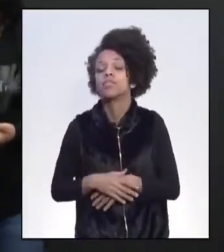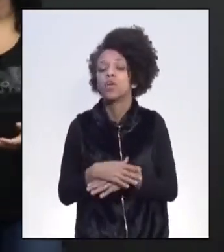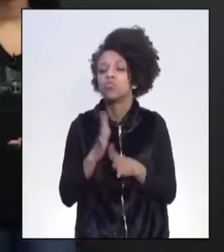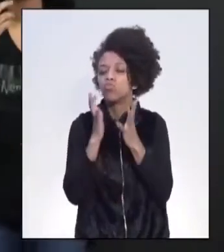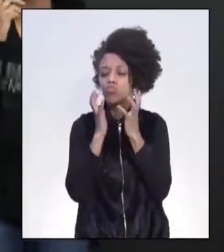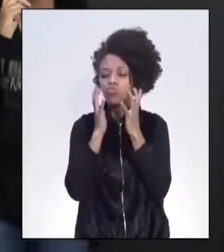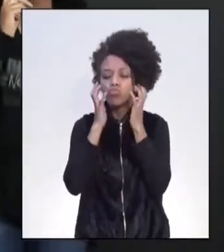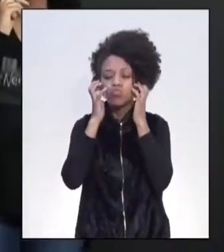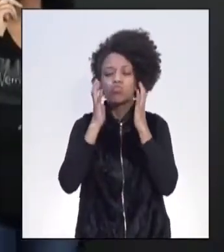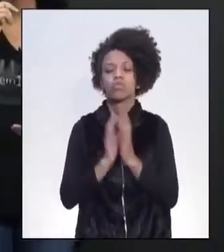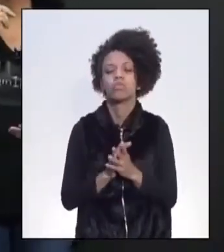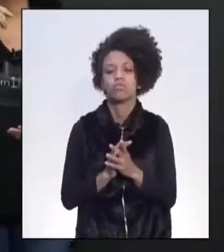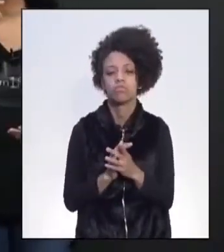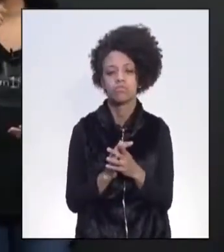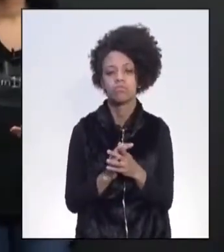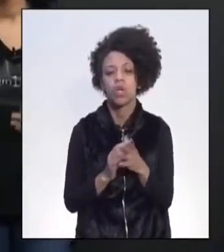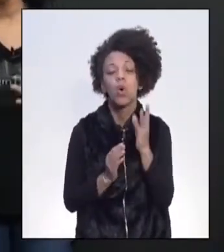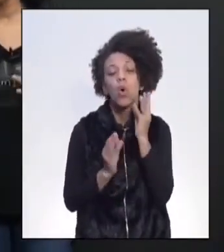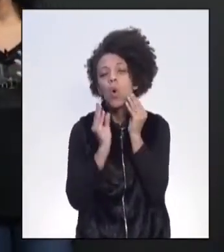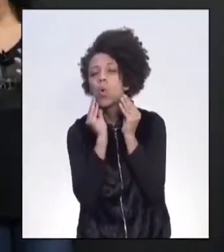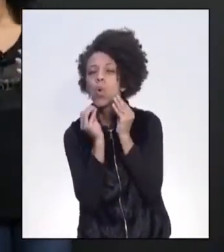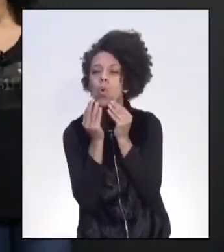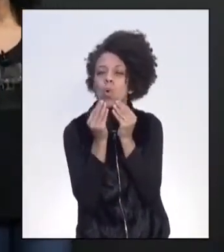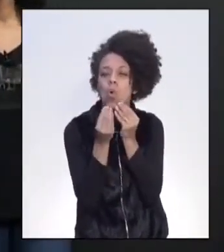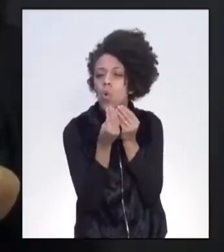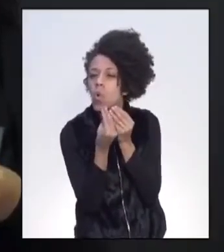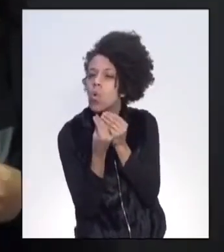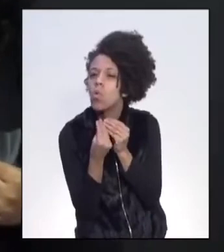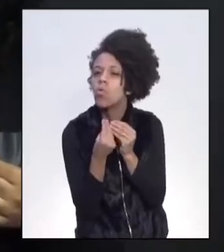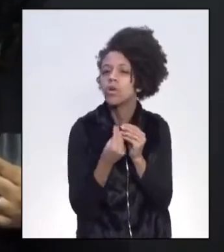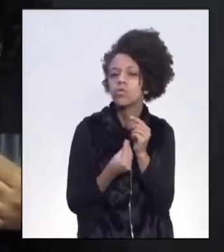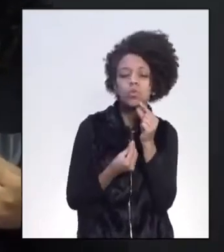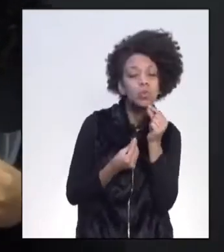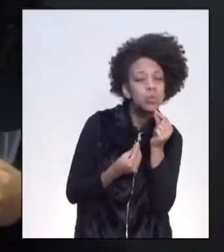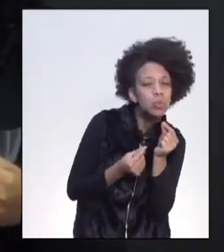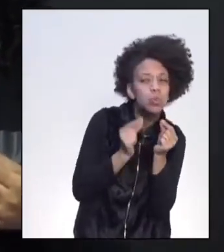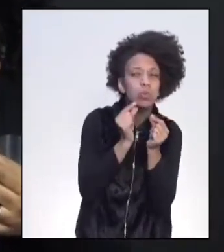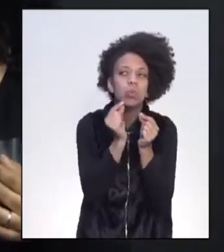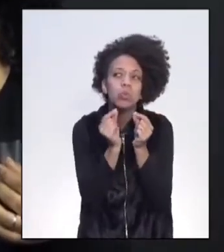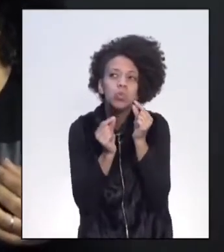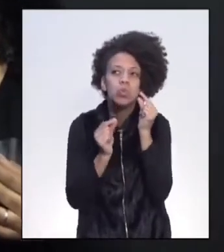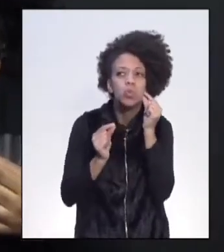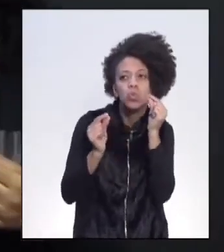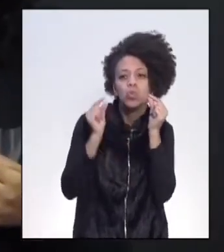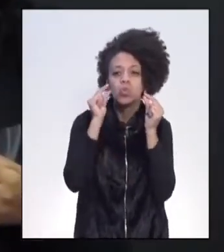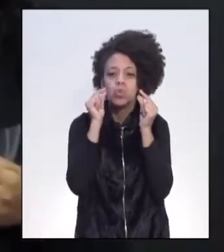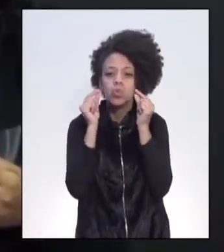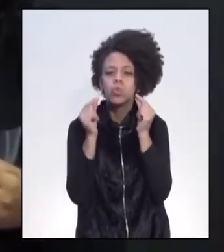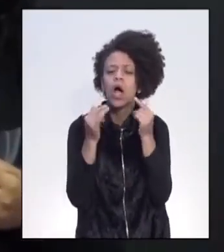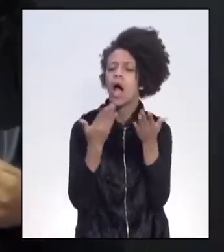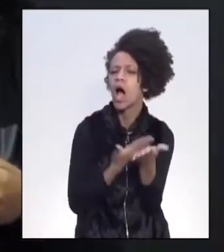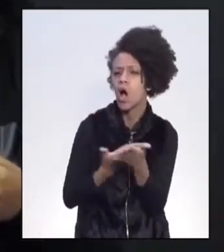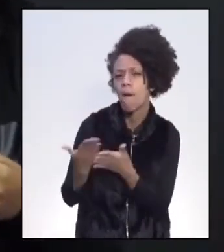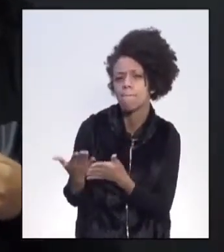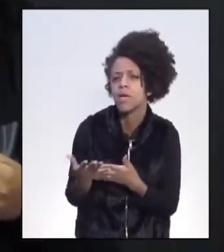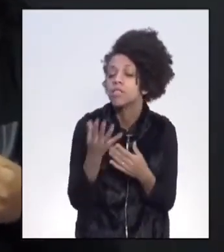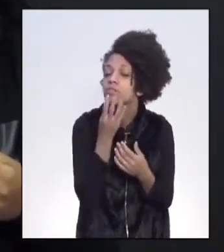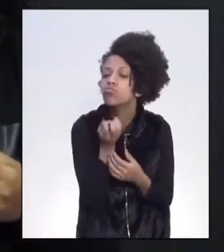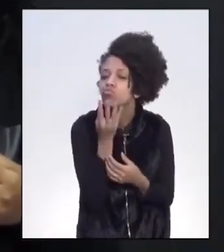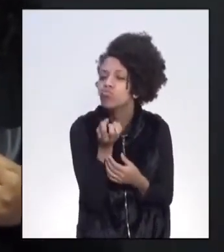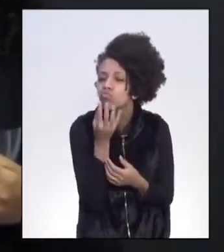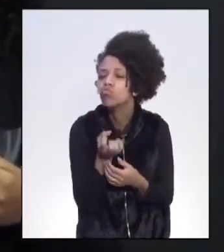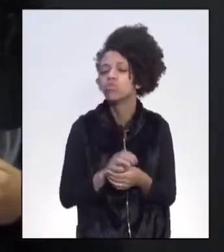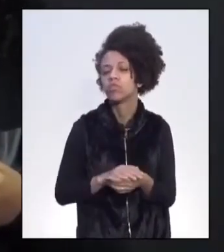rosto. Pelos começam a surgir, passa de uma penugem para um pelo, um pelinho, tá começando a ter aquela